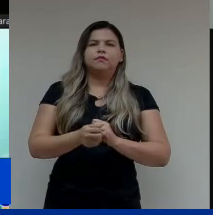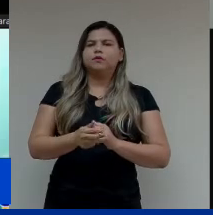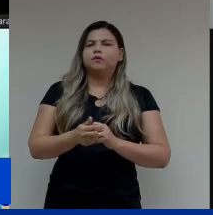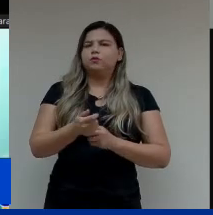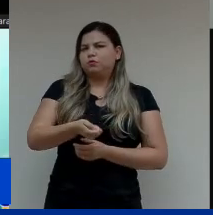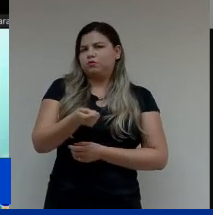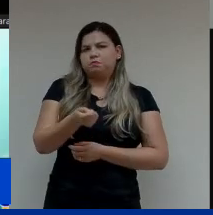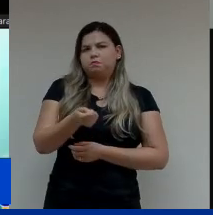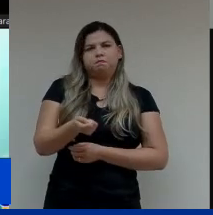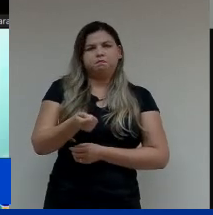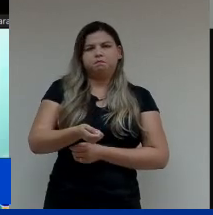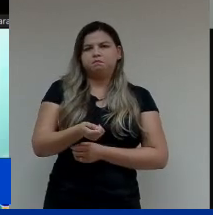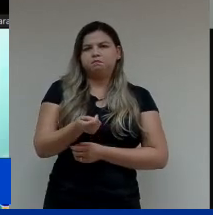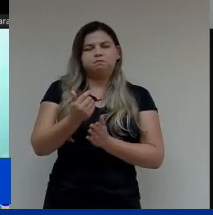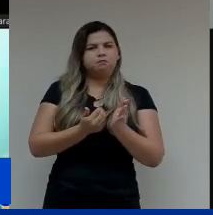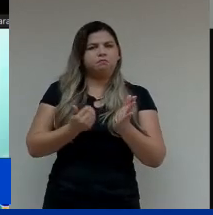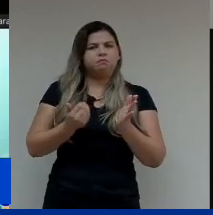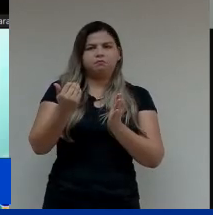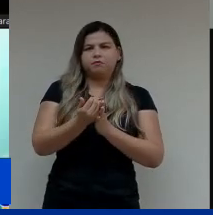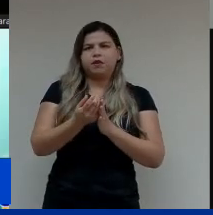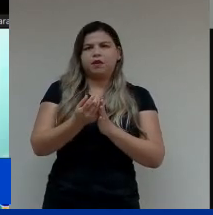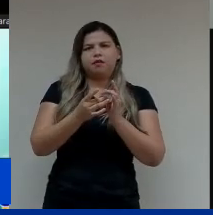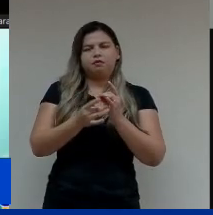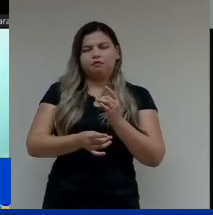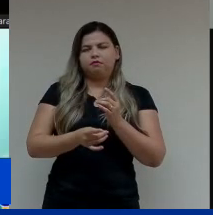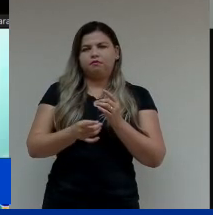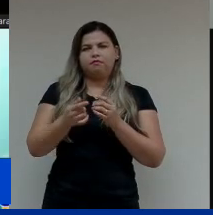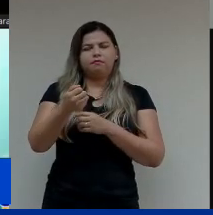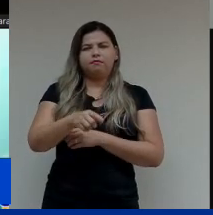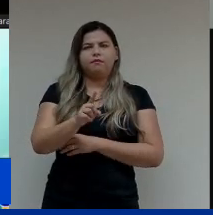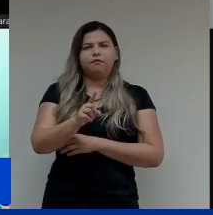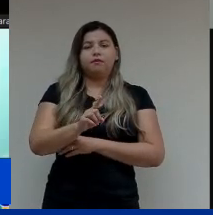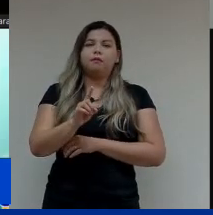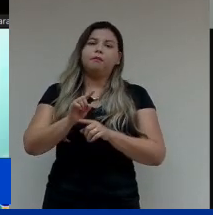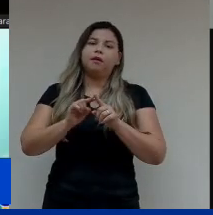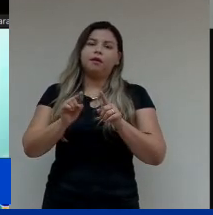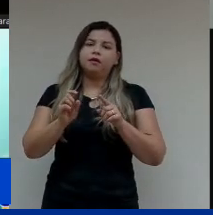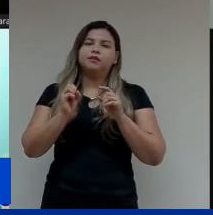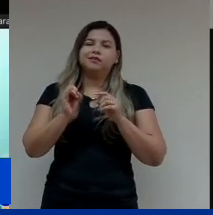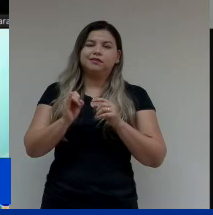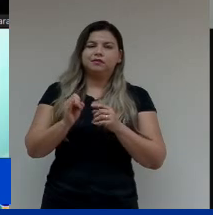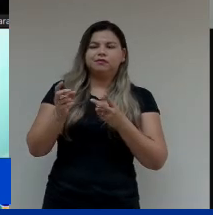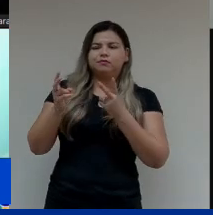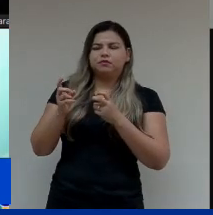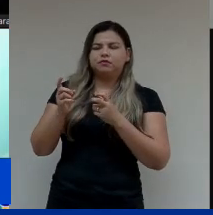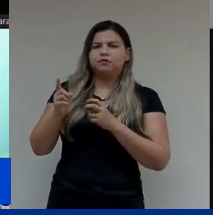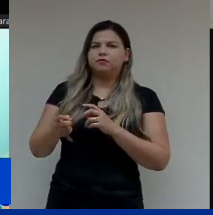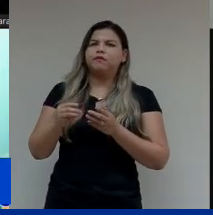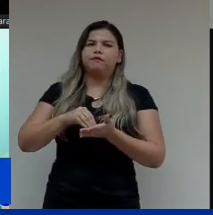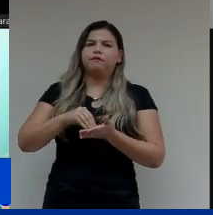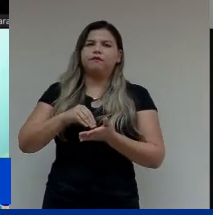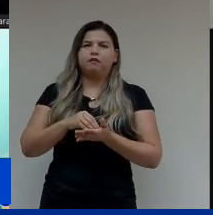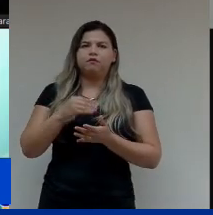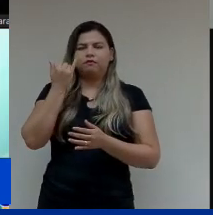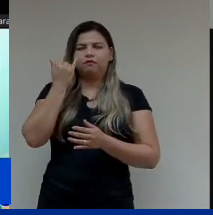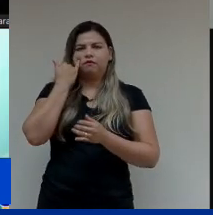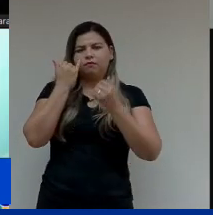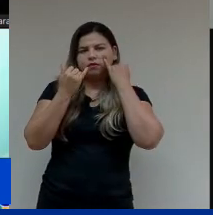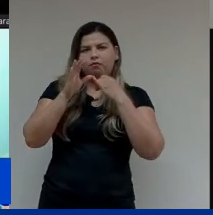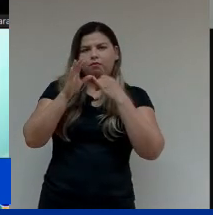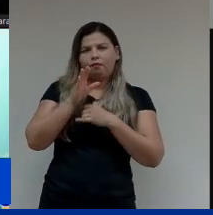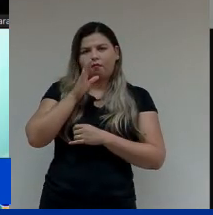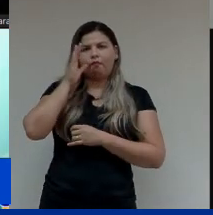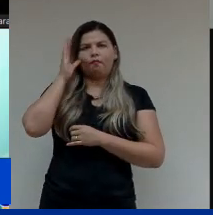exige comprovação adicional, salvo indícios de irregularidades, como superfaturamento